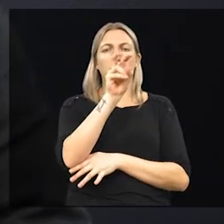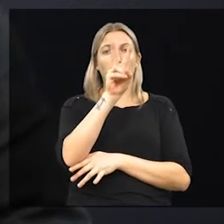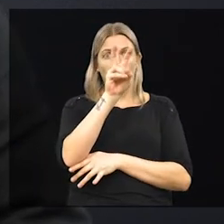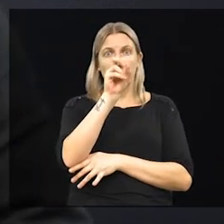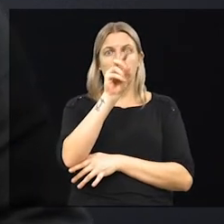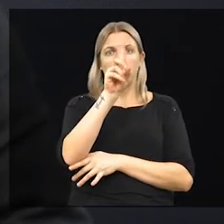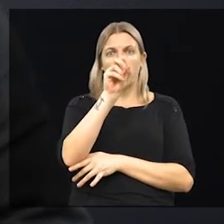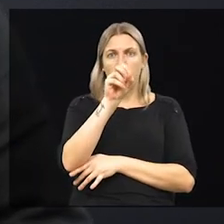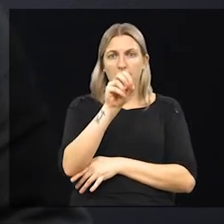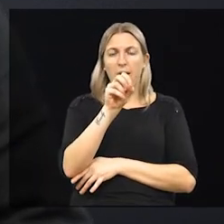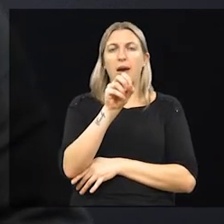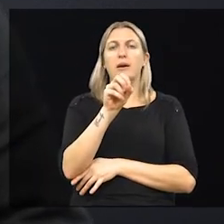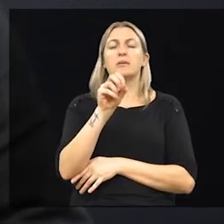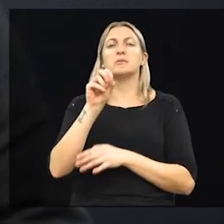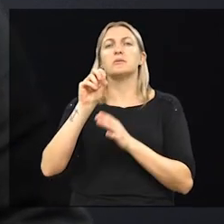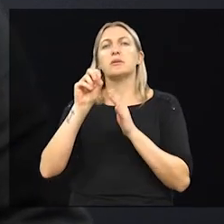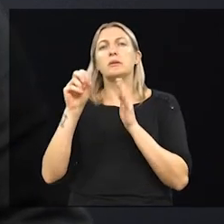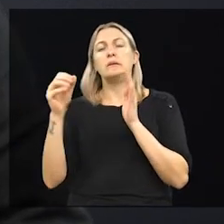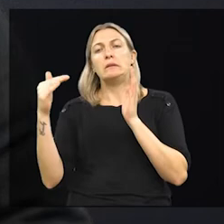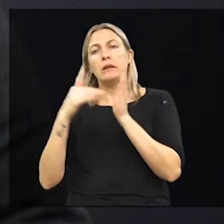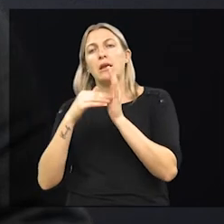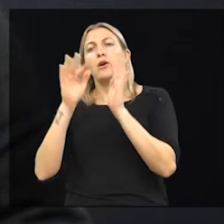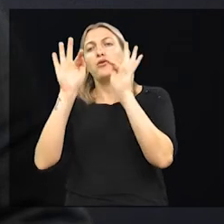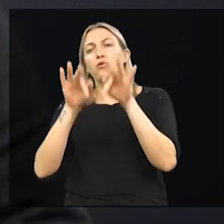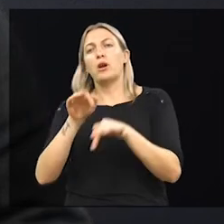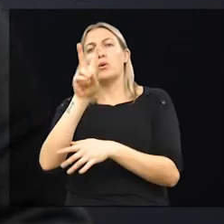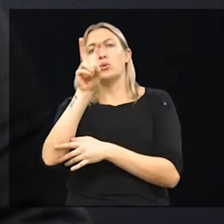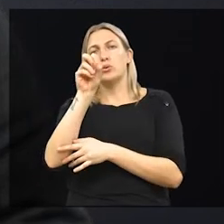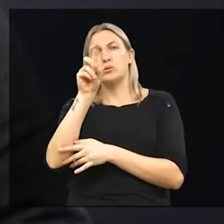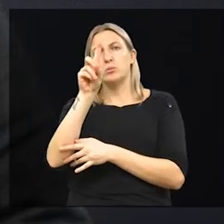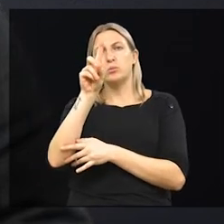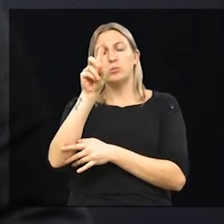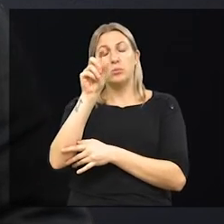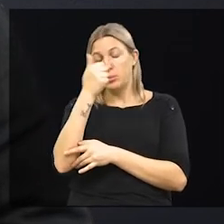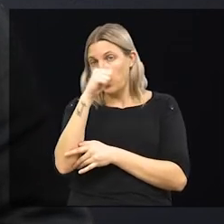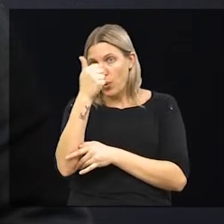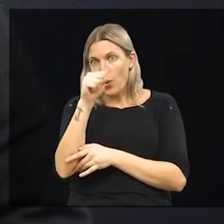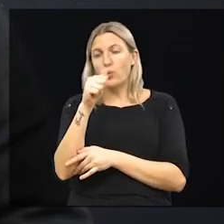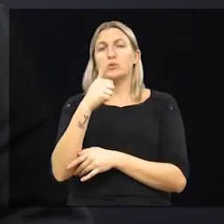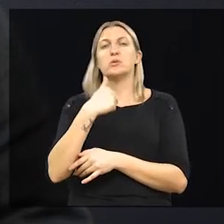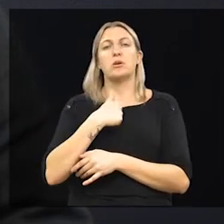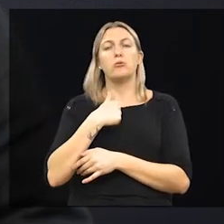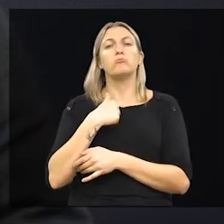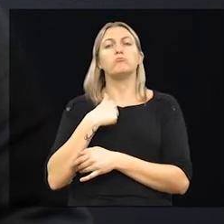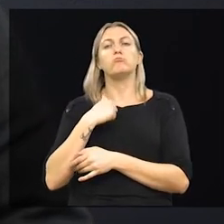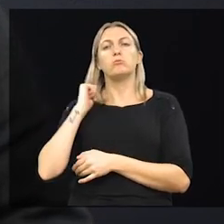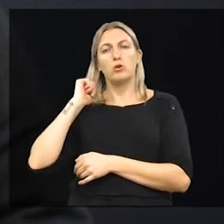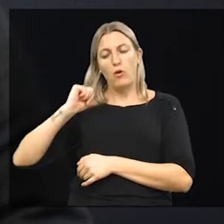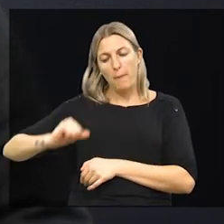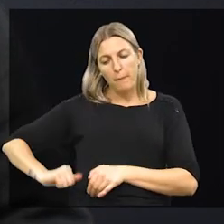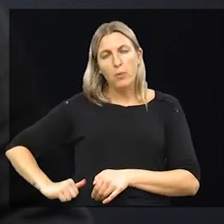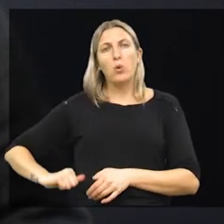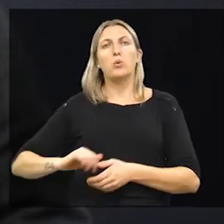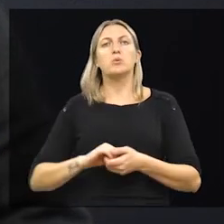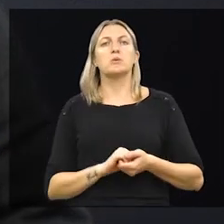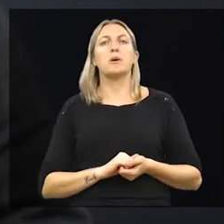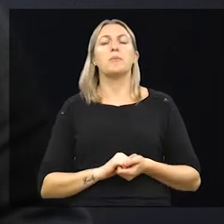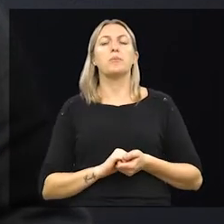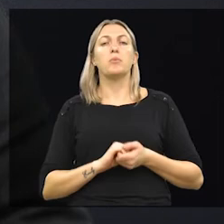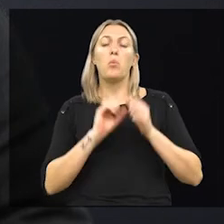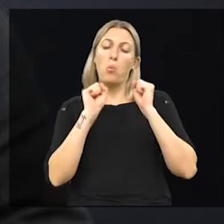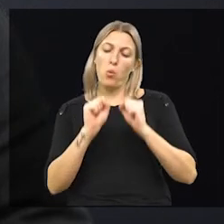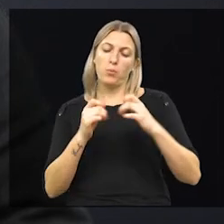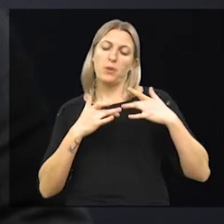nessa época que até hoje eu eu tenho bastante usado e tal né ele me abriu os caminhos da pesquisa